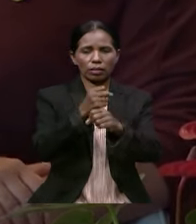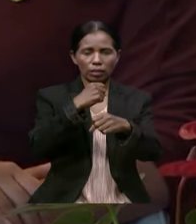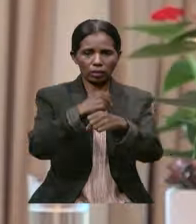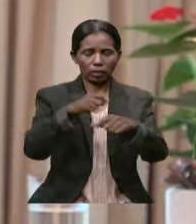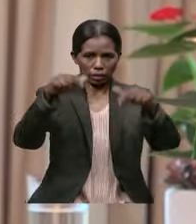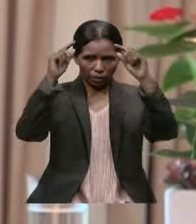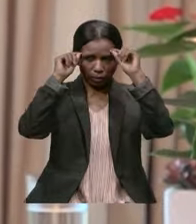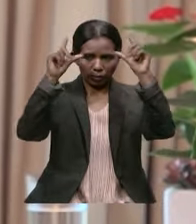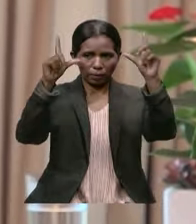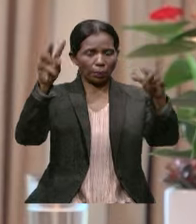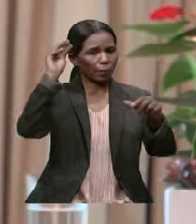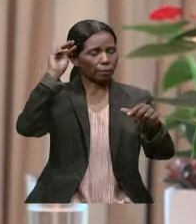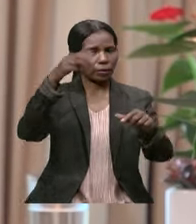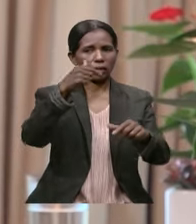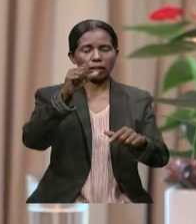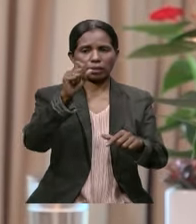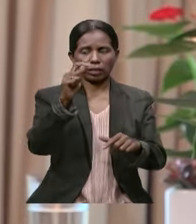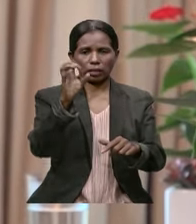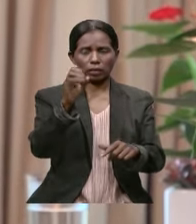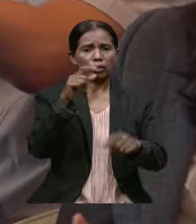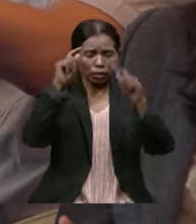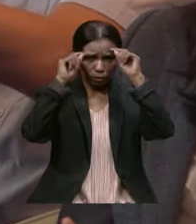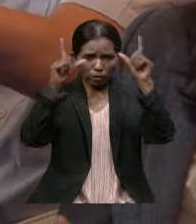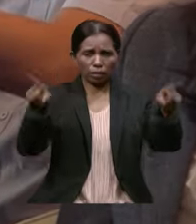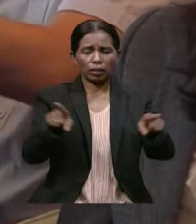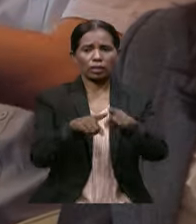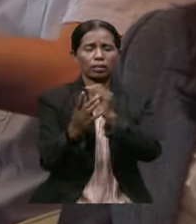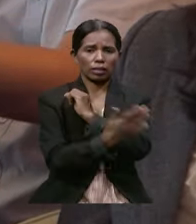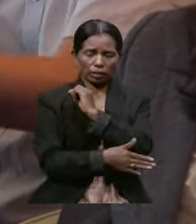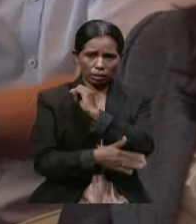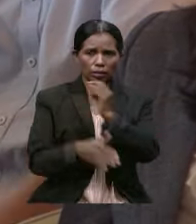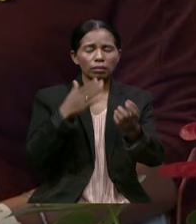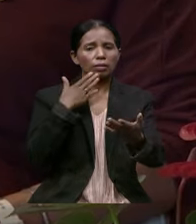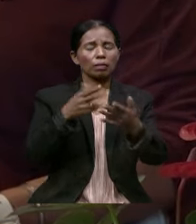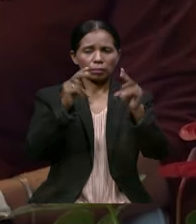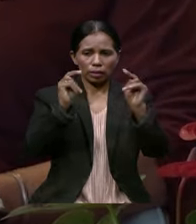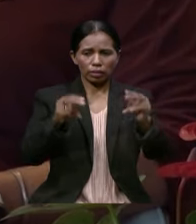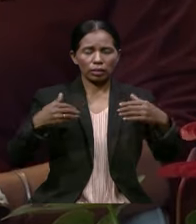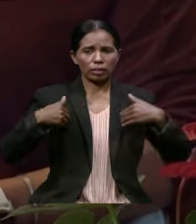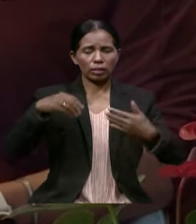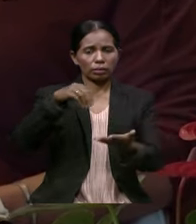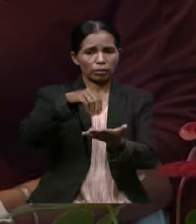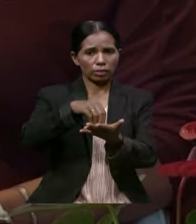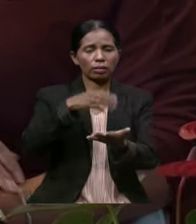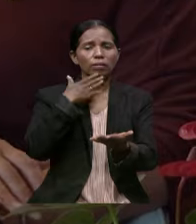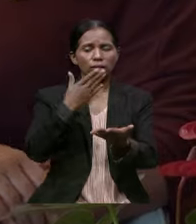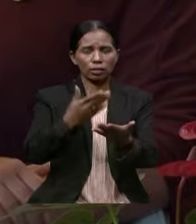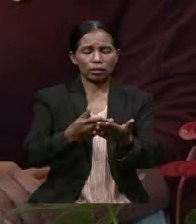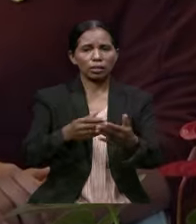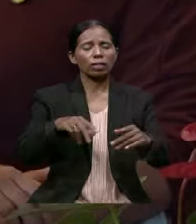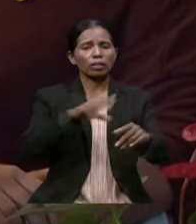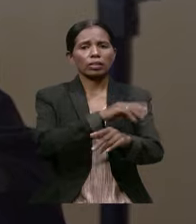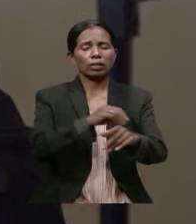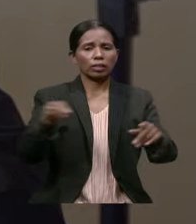e a Timor-Leste. Ministro Gastão Souza afirma que a Timor-Leste não é nação soberana, não é precisa e investimento, lhe usa o setor oi, não é,